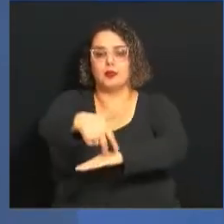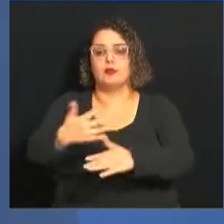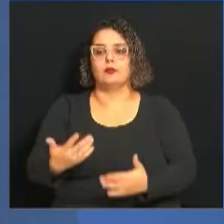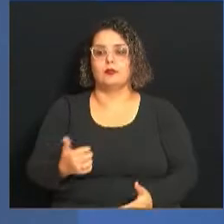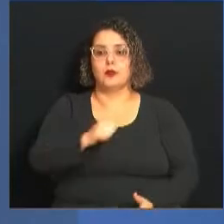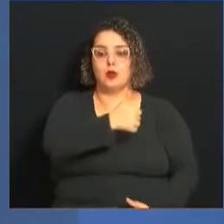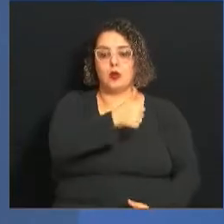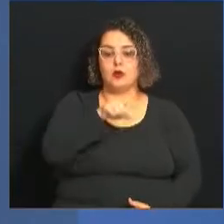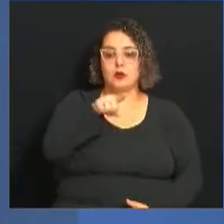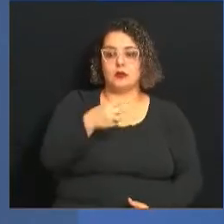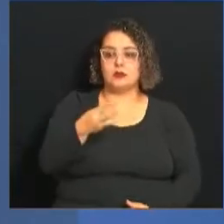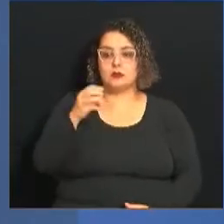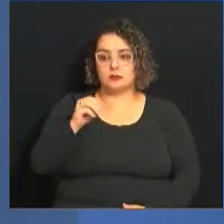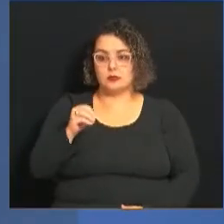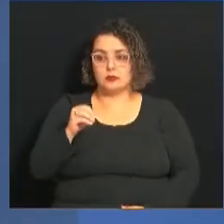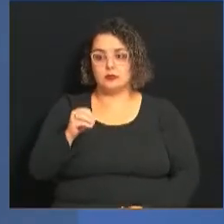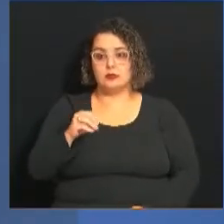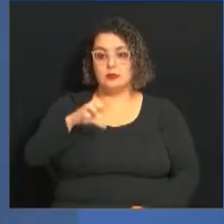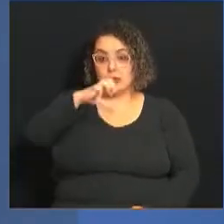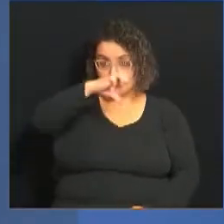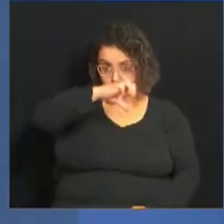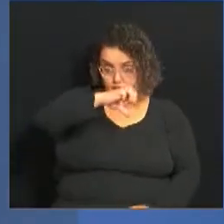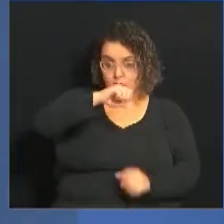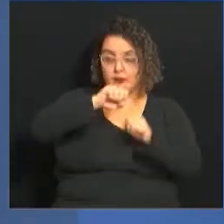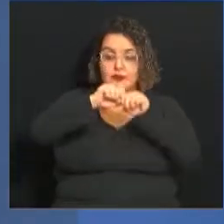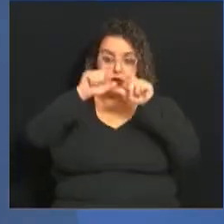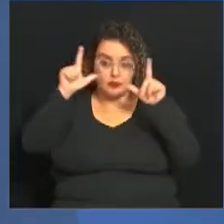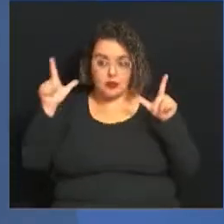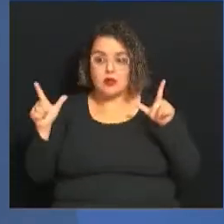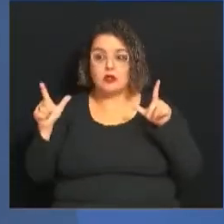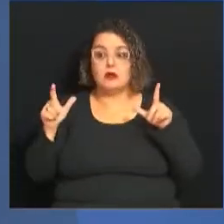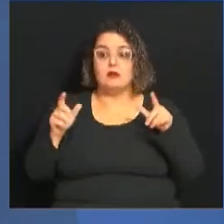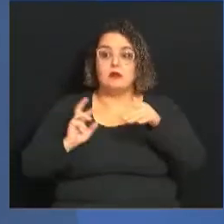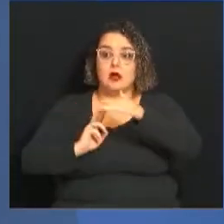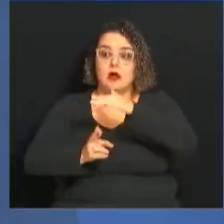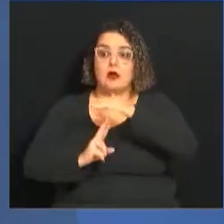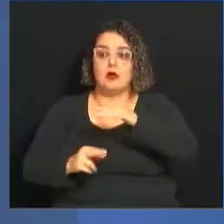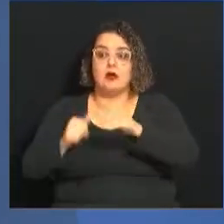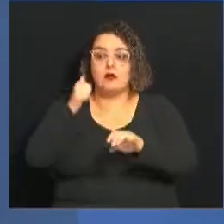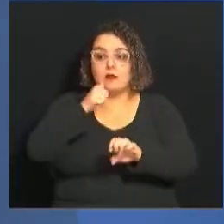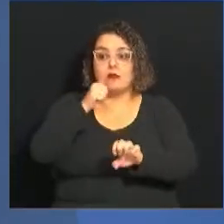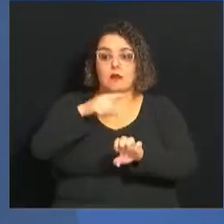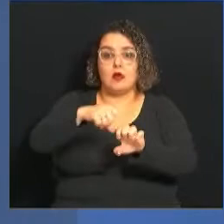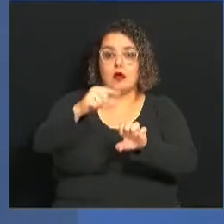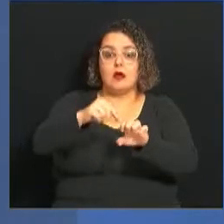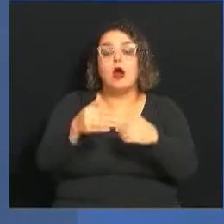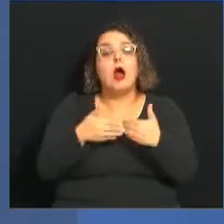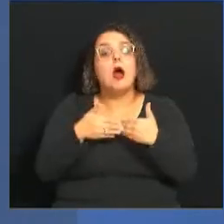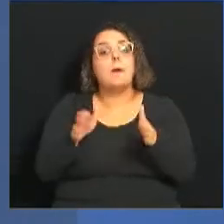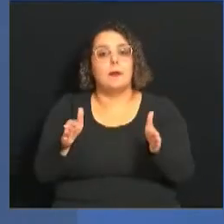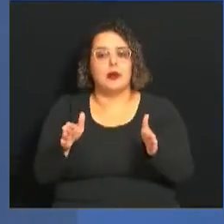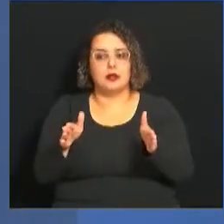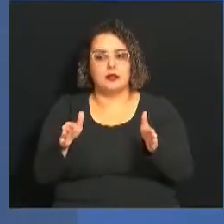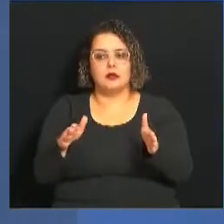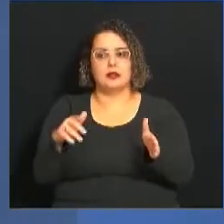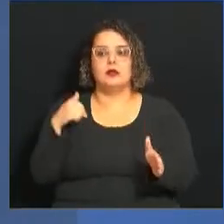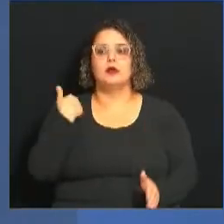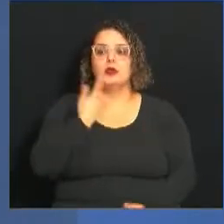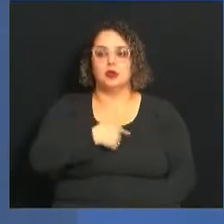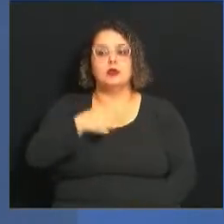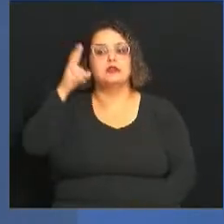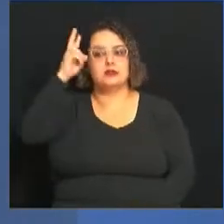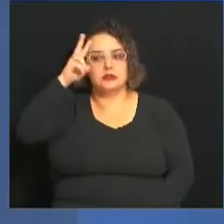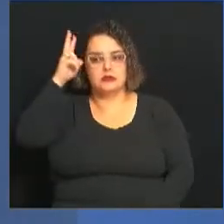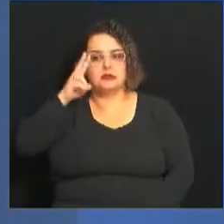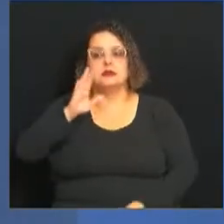11h30, mas já a partir das 9 horas da manhã, a Feira de Mulheres Empreendedoras estará aberta e a gente lembra que tem atividade